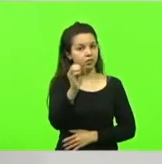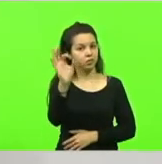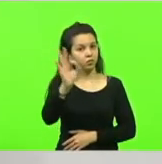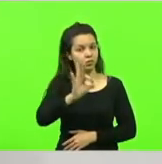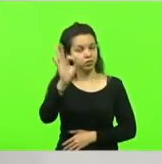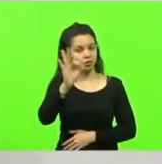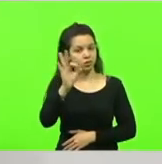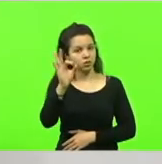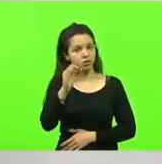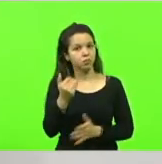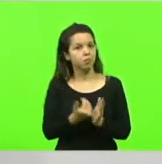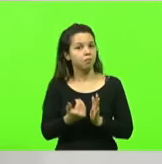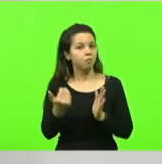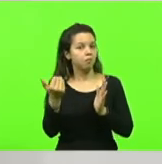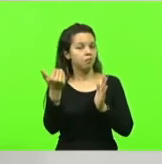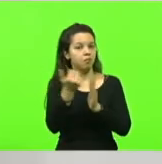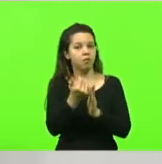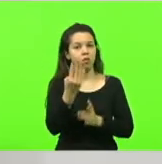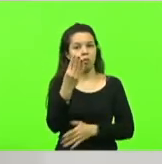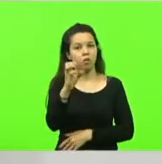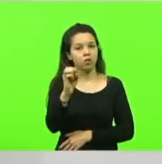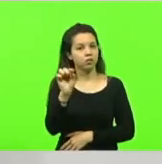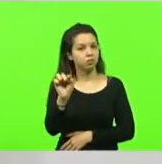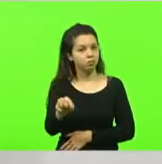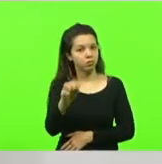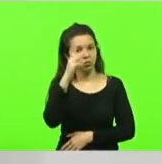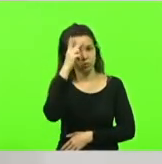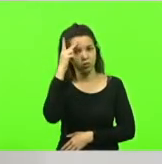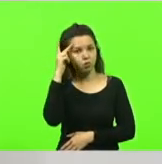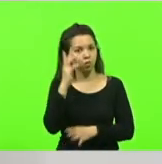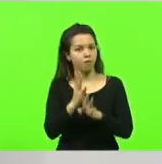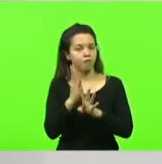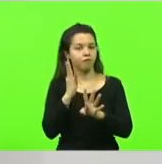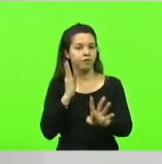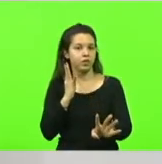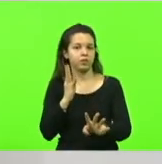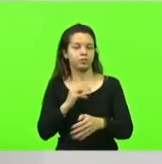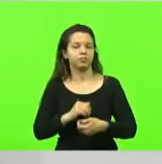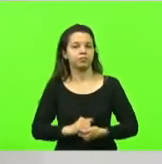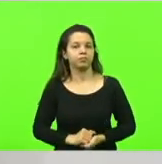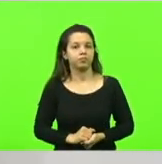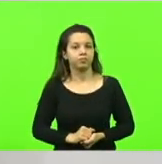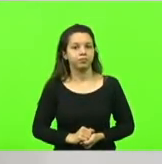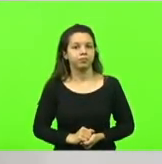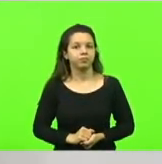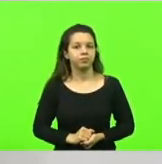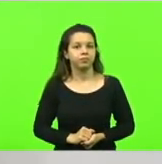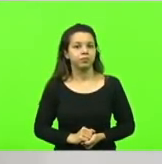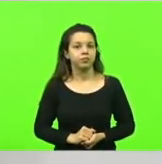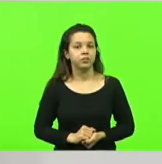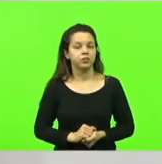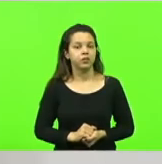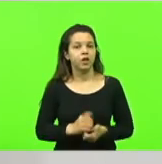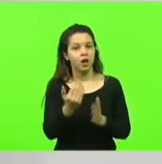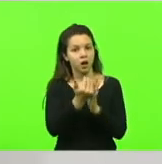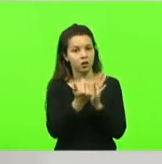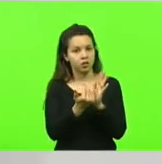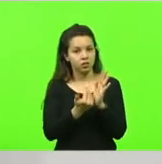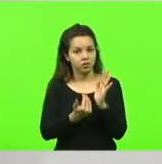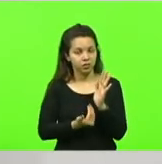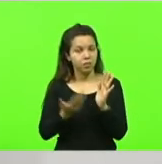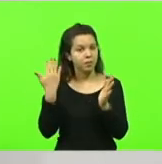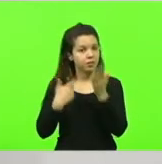mais 40 mil catarinenses na fila. A lista histórica de Santa Catarina era de 63 mil